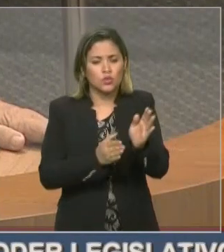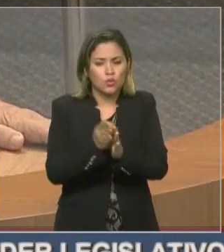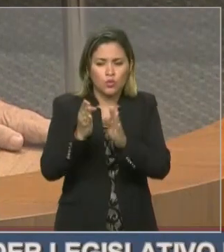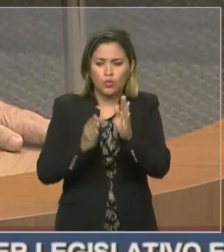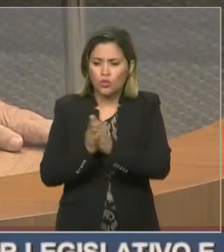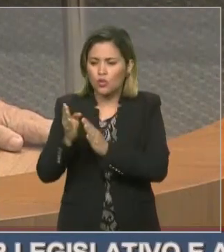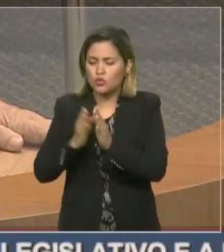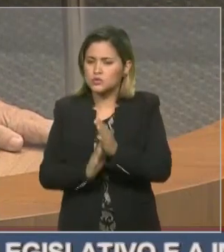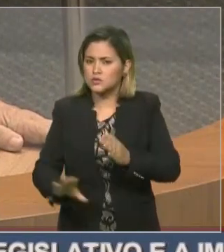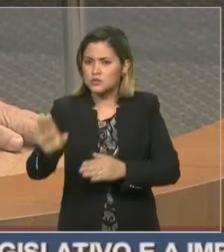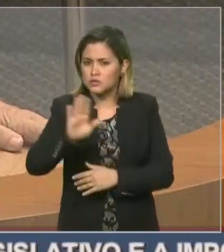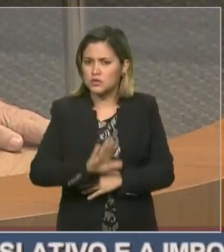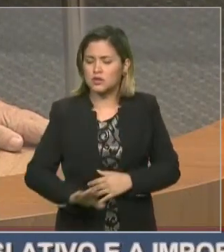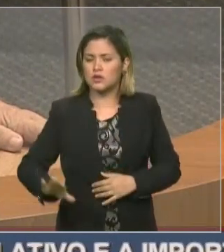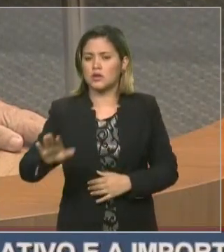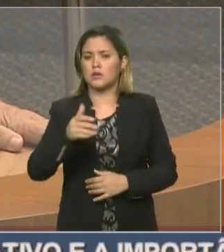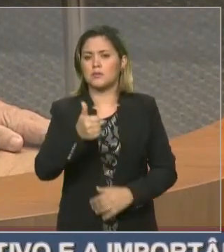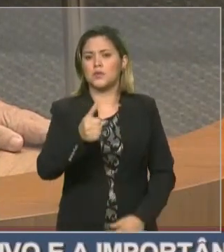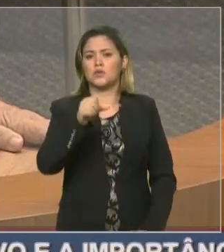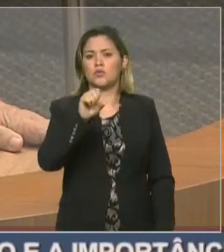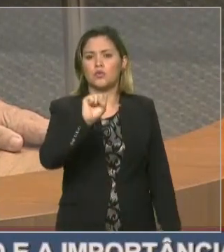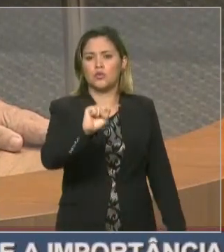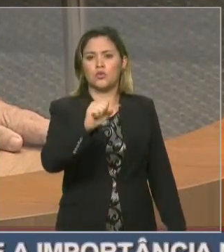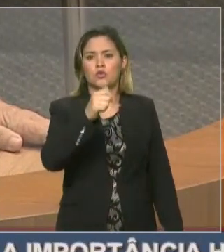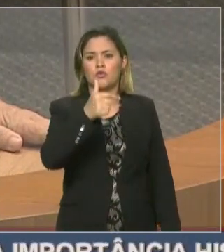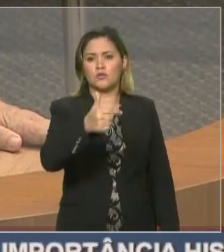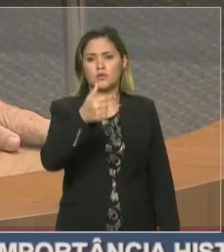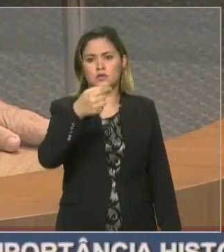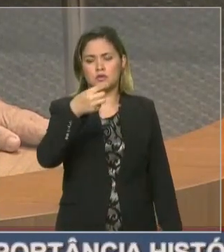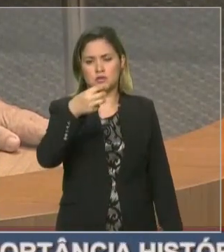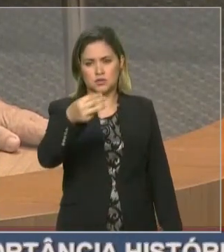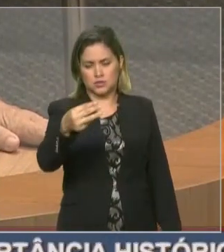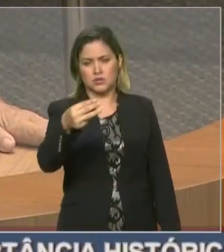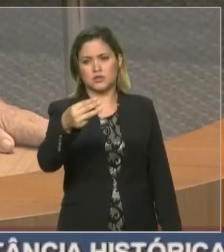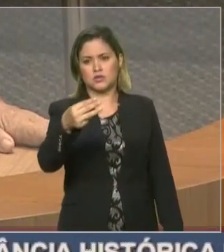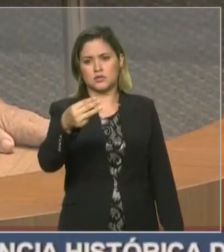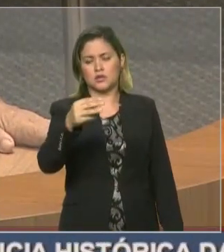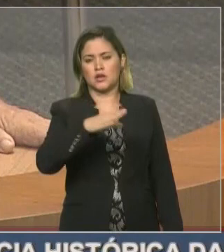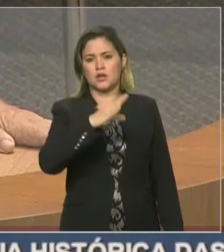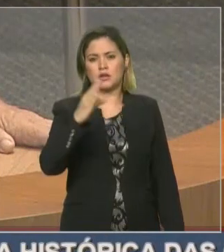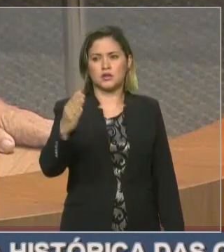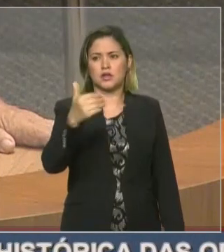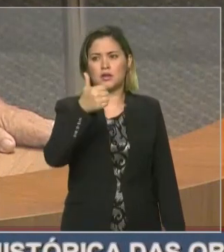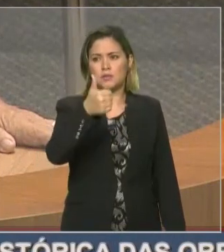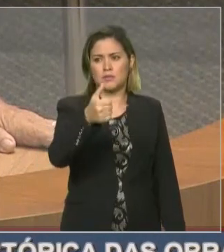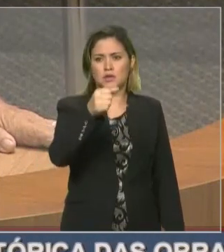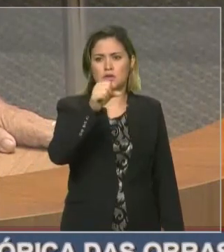Em 1823, que funcionaria até meados de